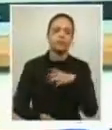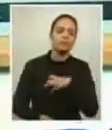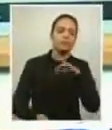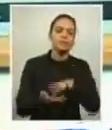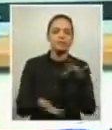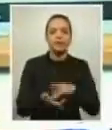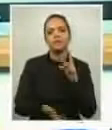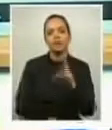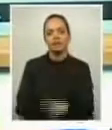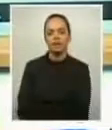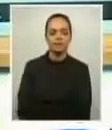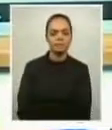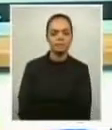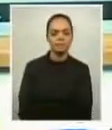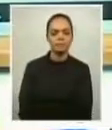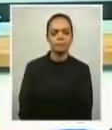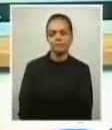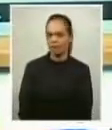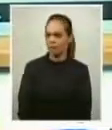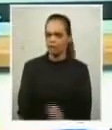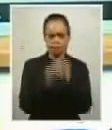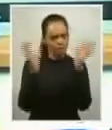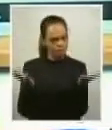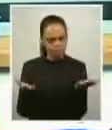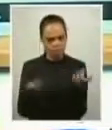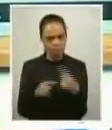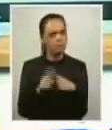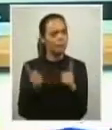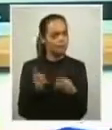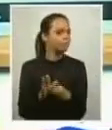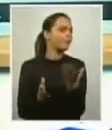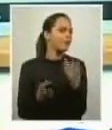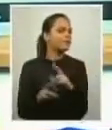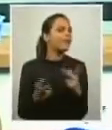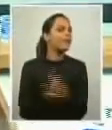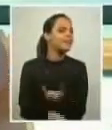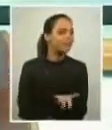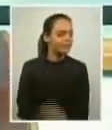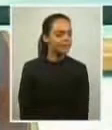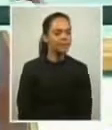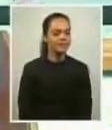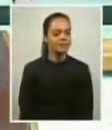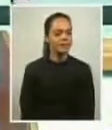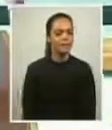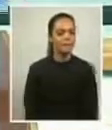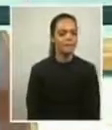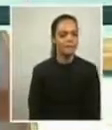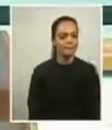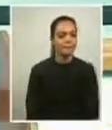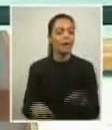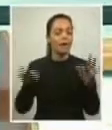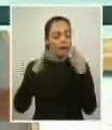representação é claro mas não é assim que muitas vezes acontece a